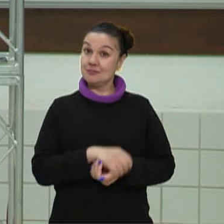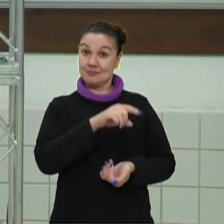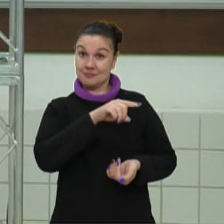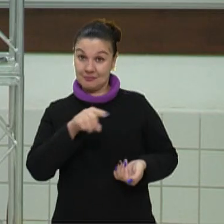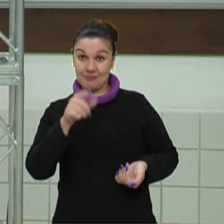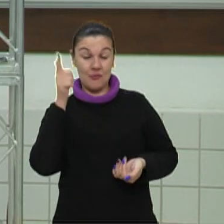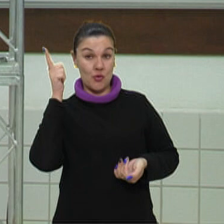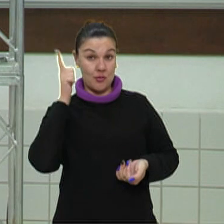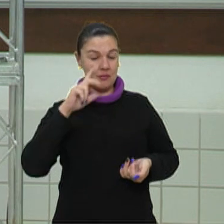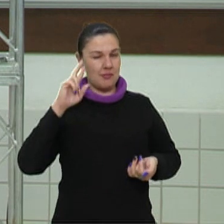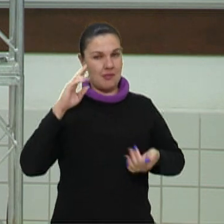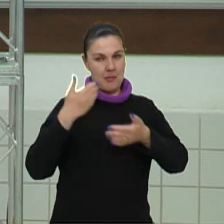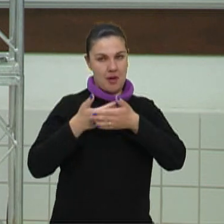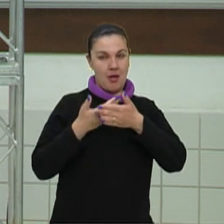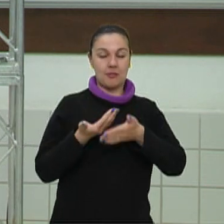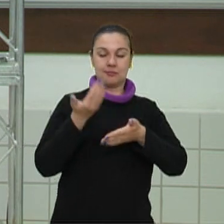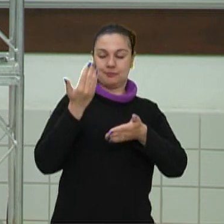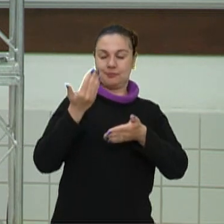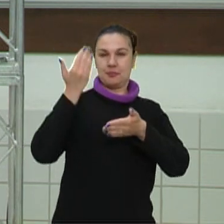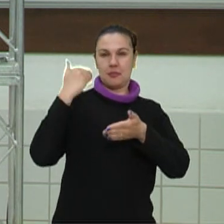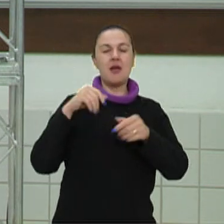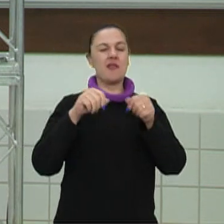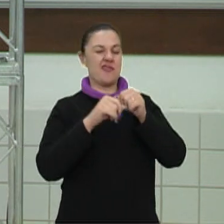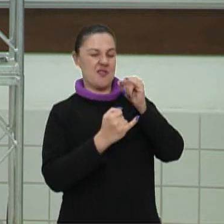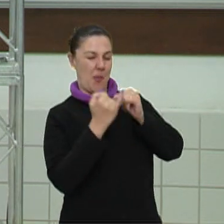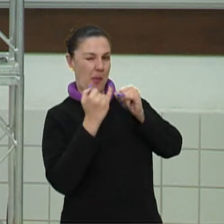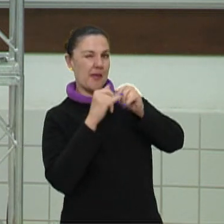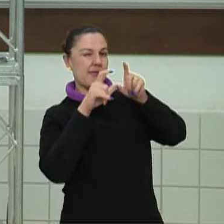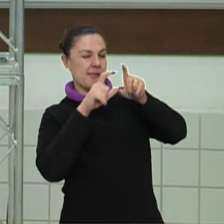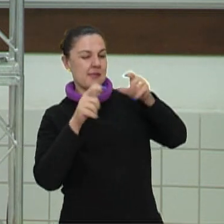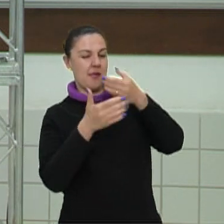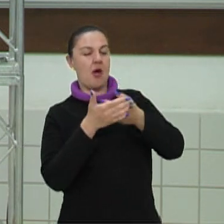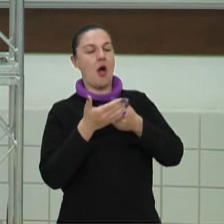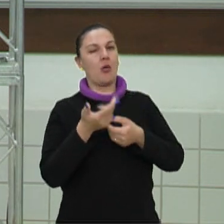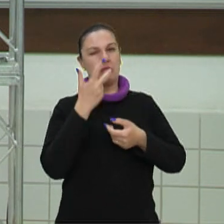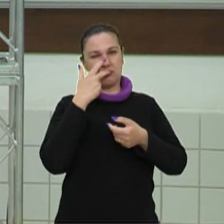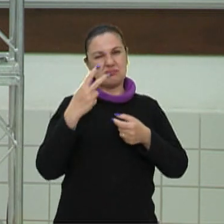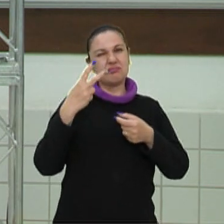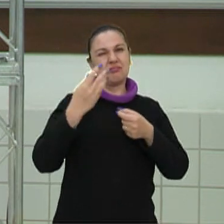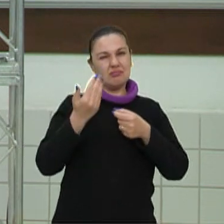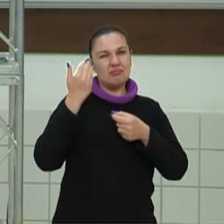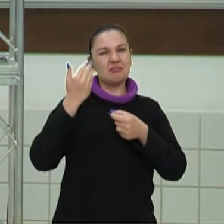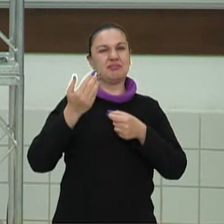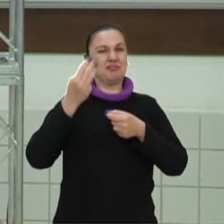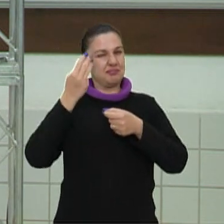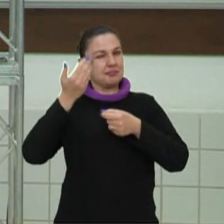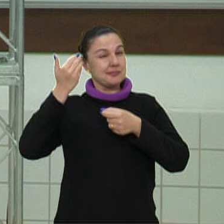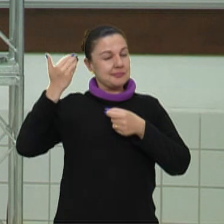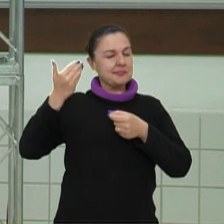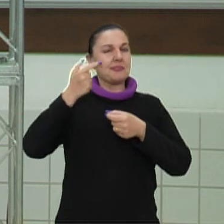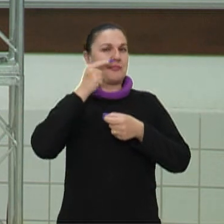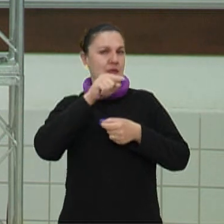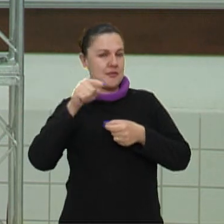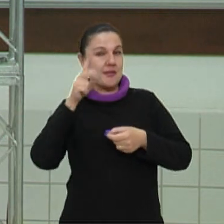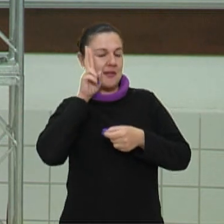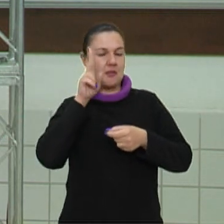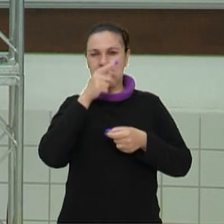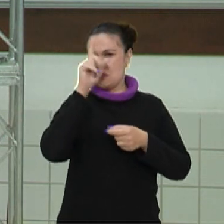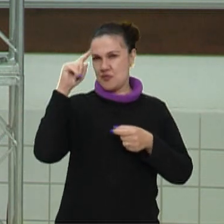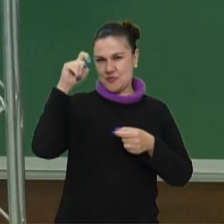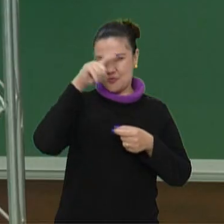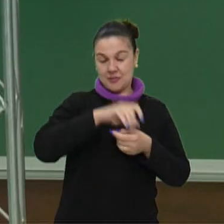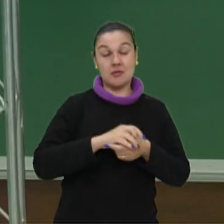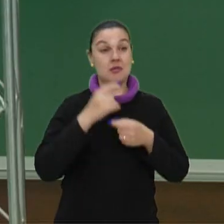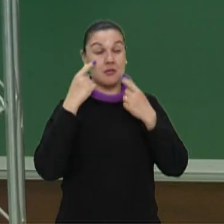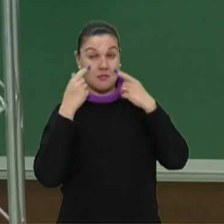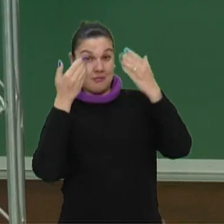E aí, lembraram das aulas anteriores? Eu fiz um bem parecido com esse em alguma aula anterior, né? Se você lembrou, não deve ter achado difícil,